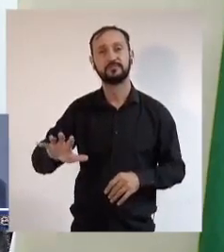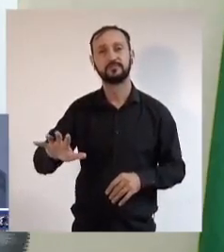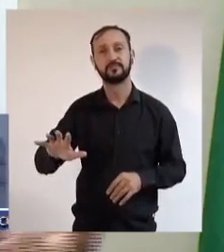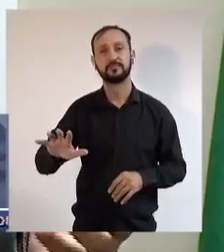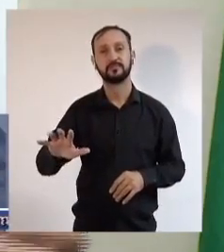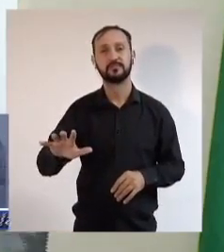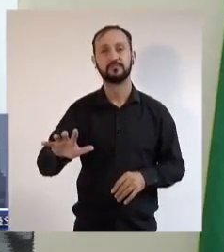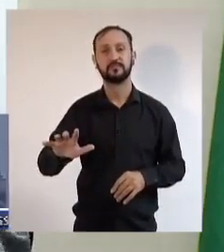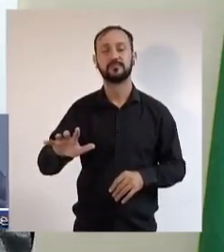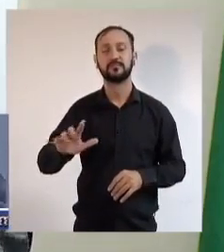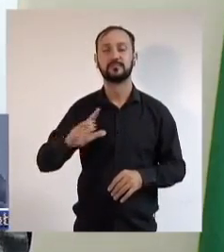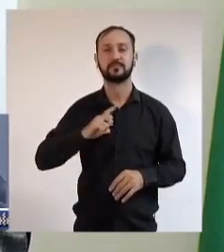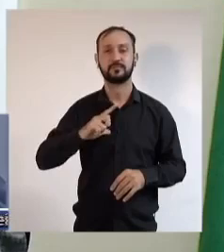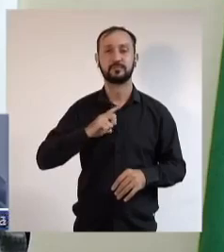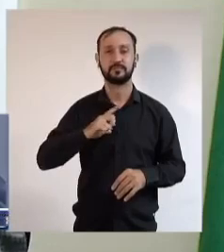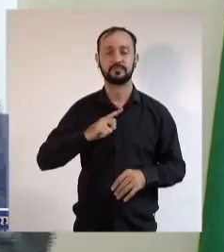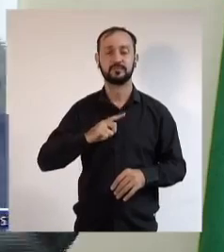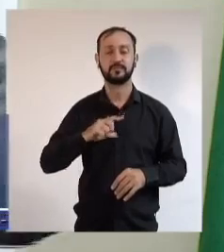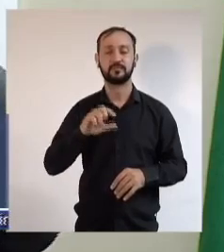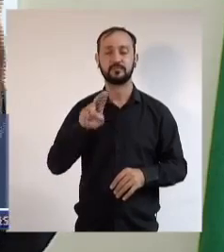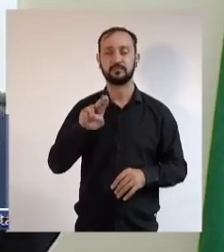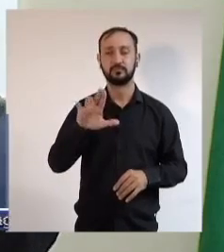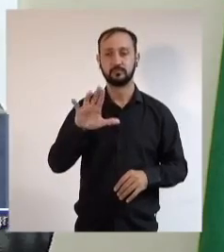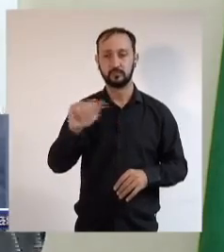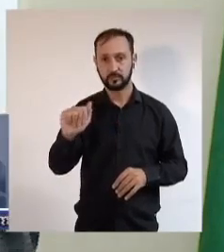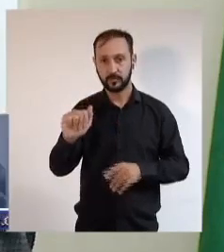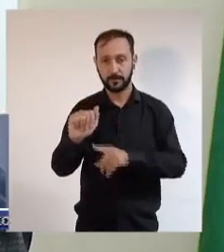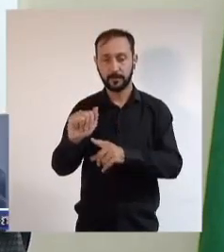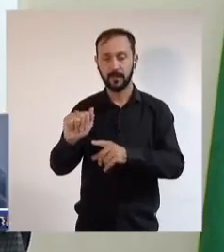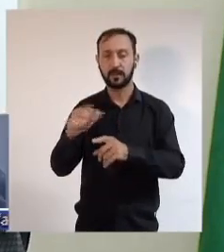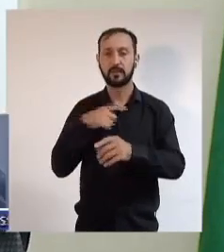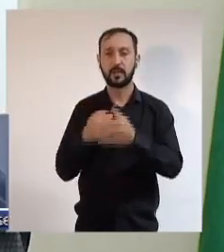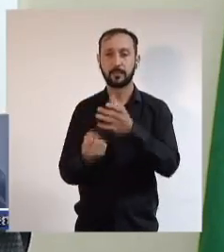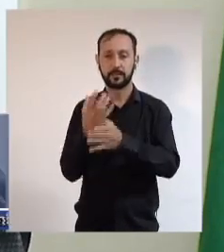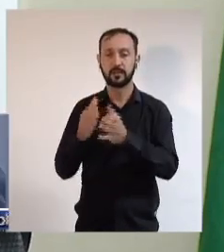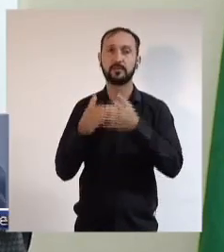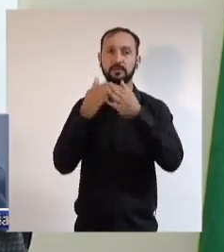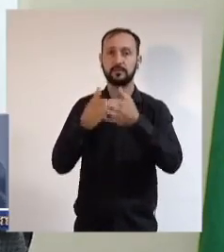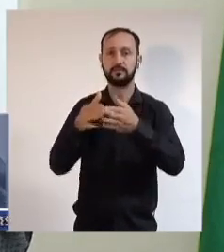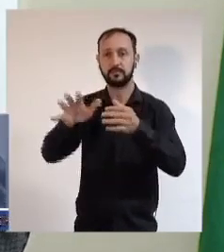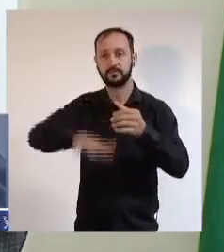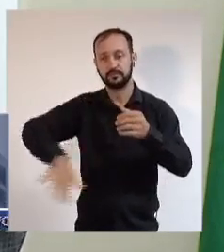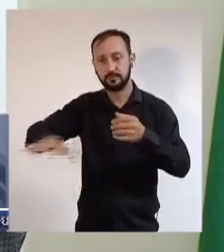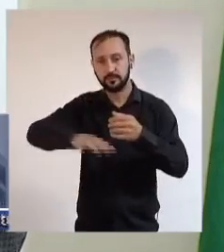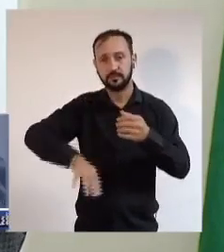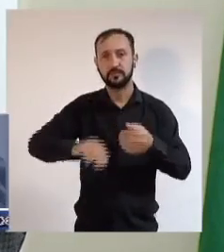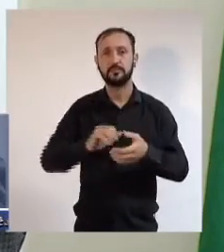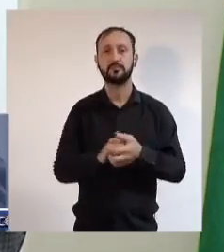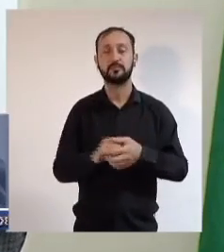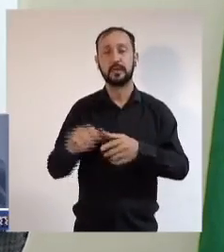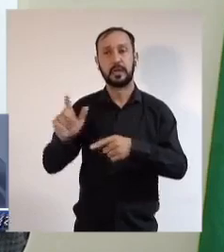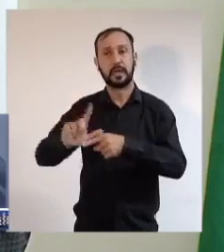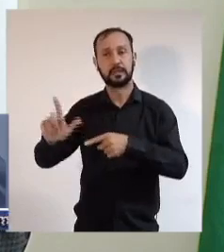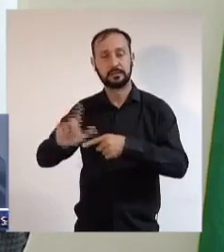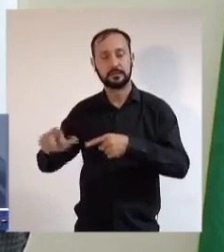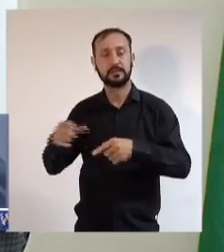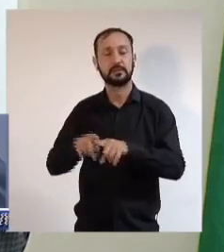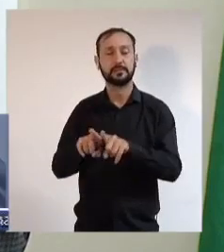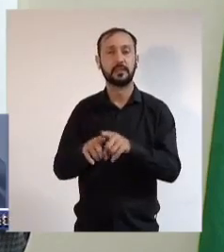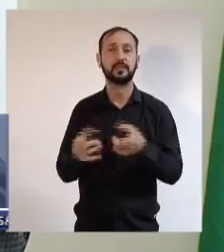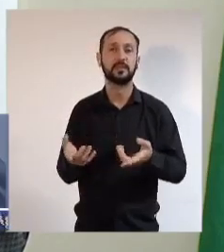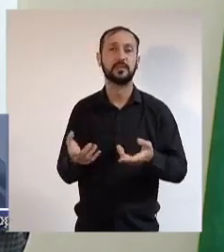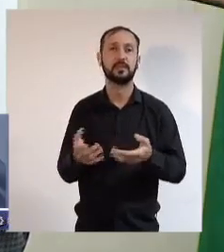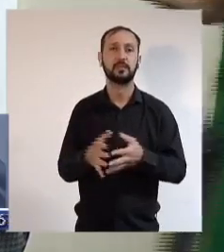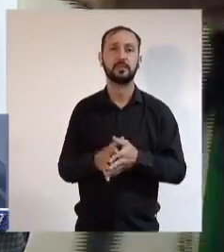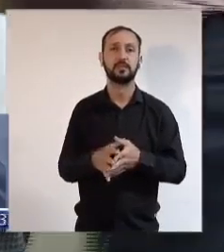tem né a unidade de conservação e precisa ter mais que é corumbá o pantanal ladário e que é